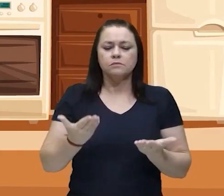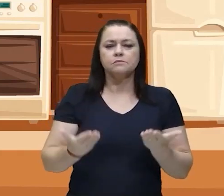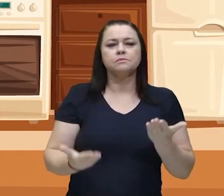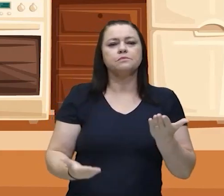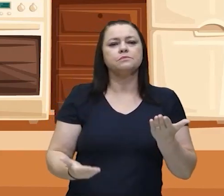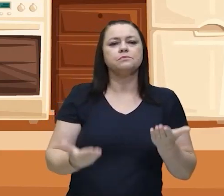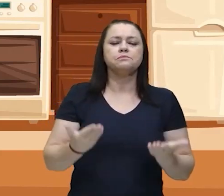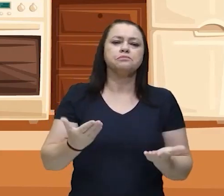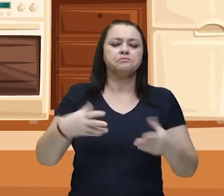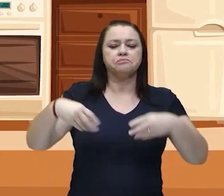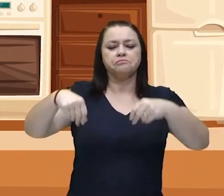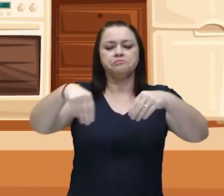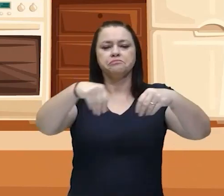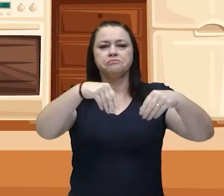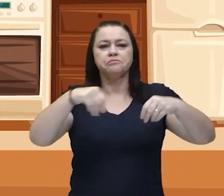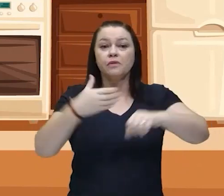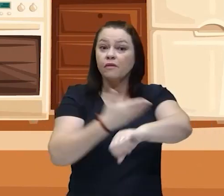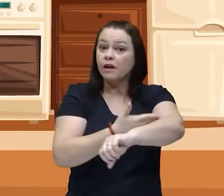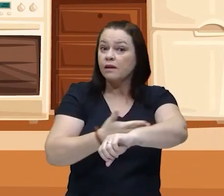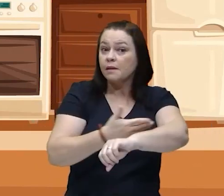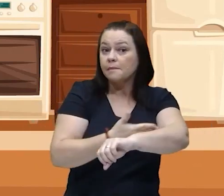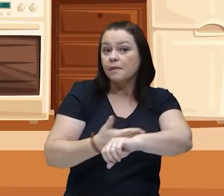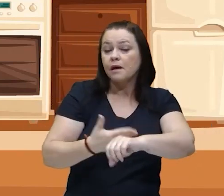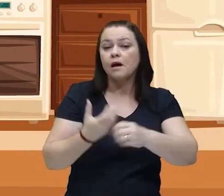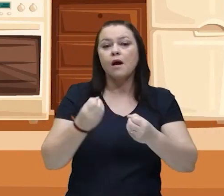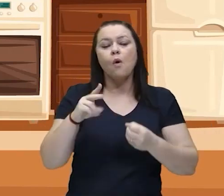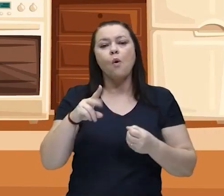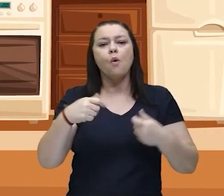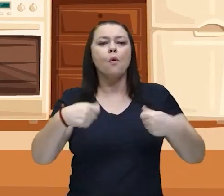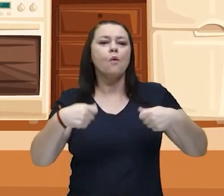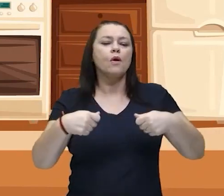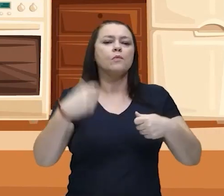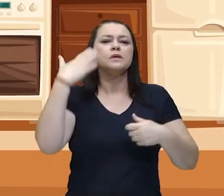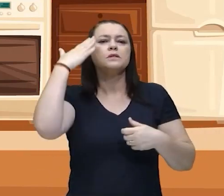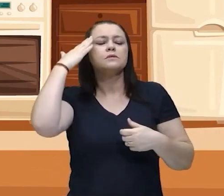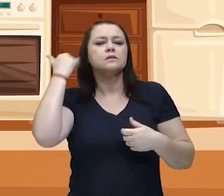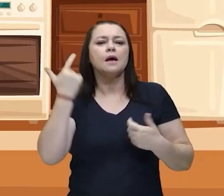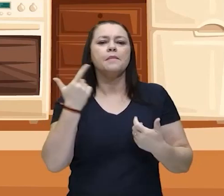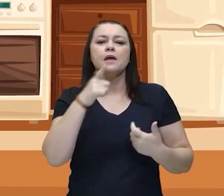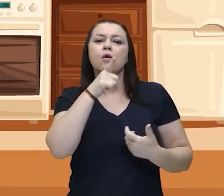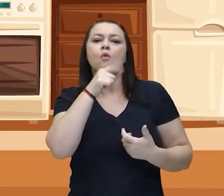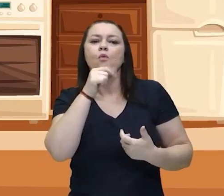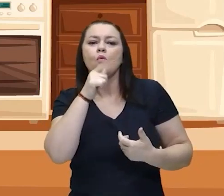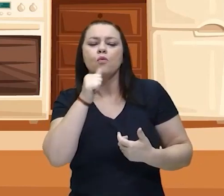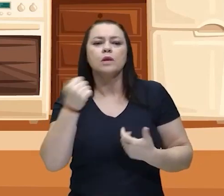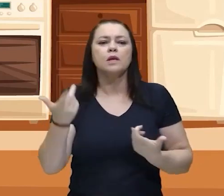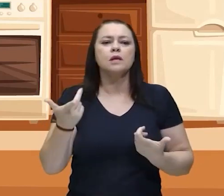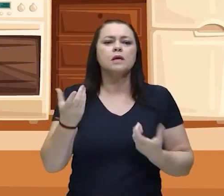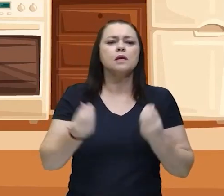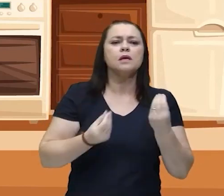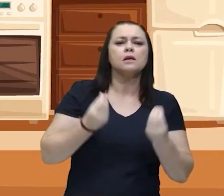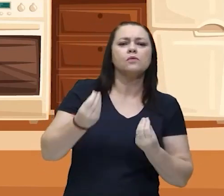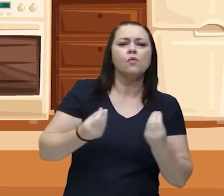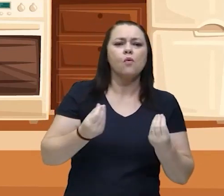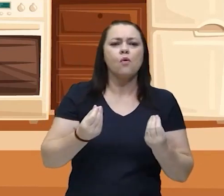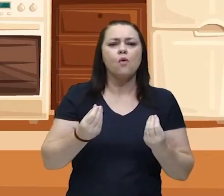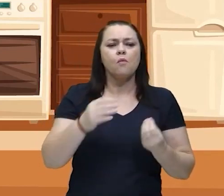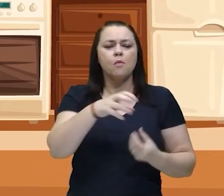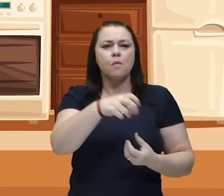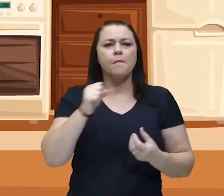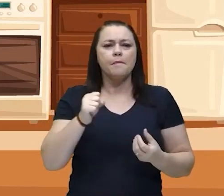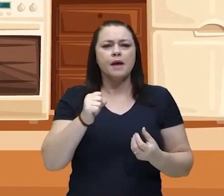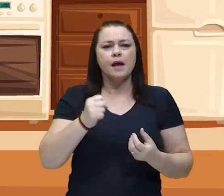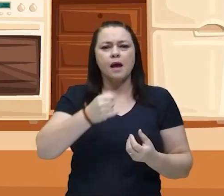de farinha, ou eu preciso fazer o que, professor? Saber um determinado líquido, né? Para onde é que ele vai, ou eu preciso pegar uma certa quantidade